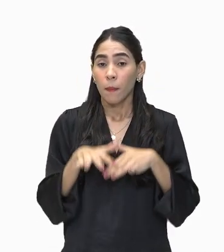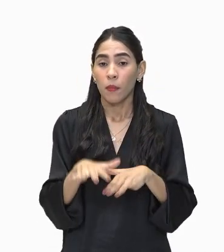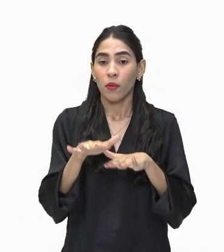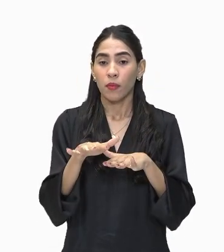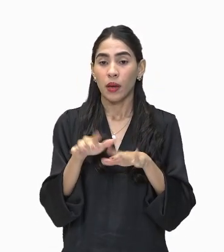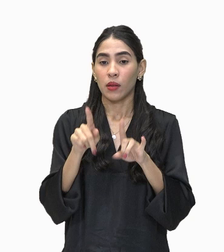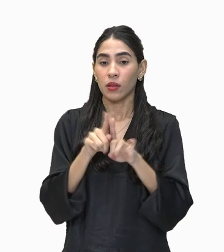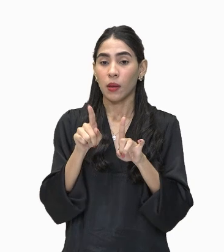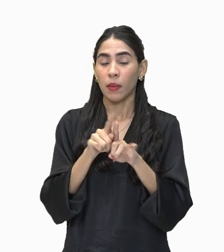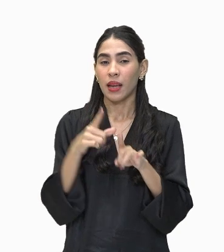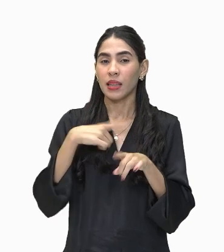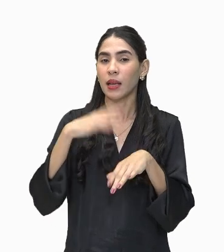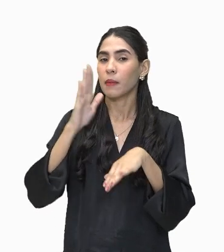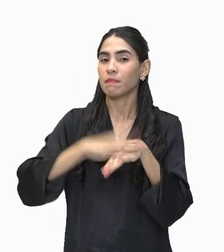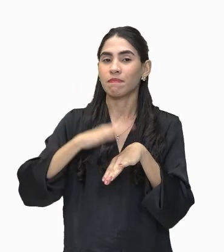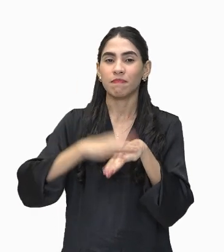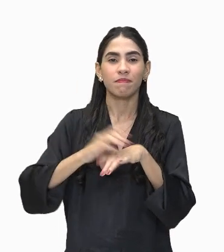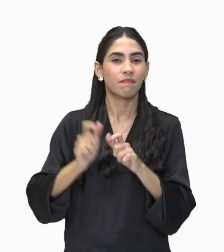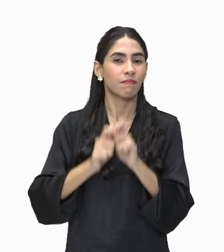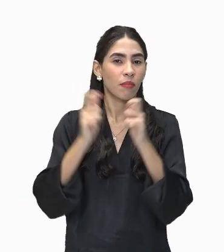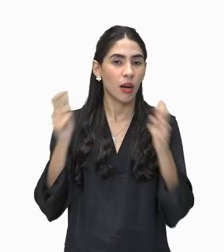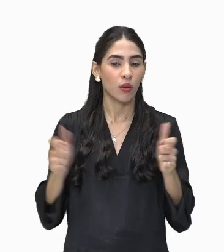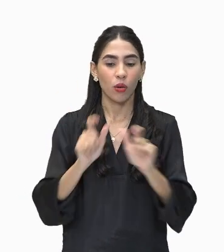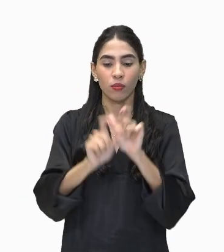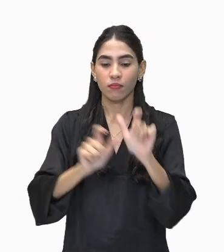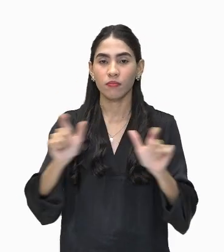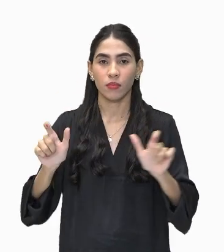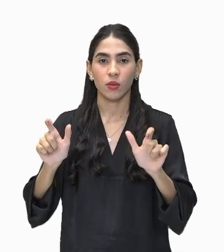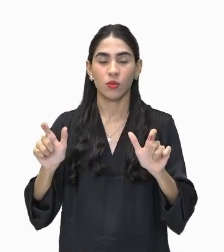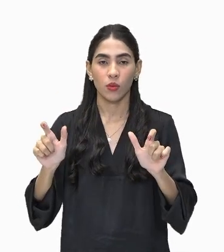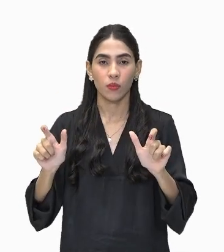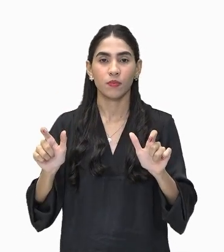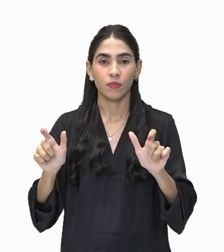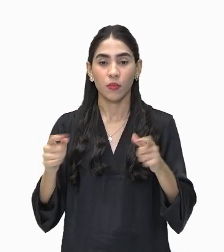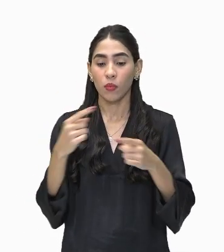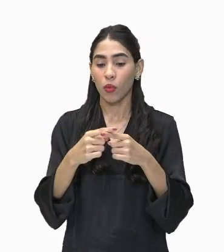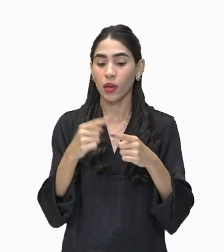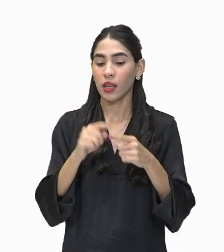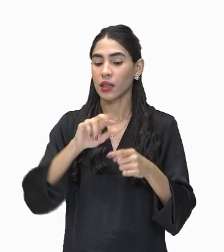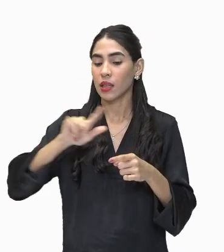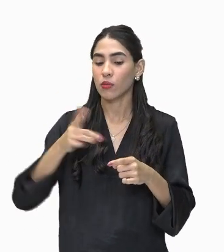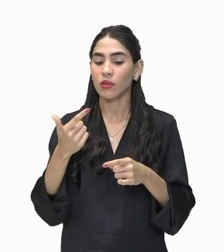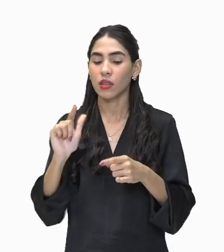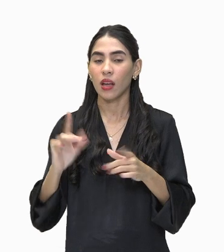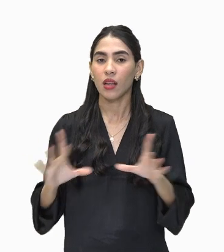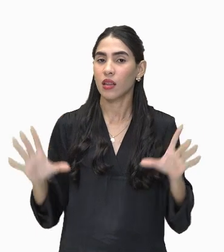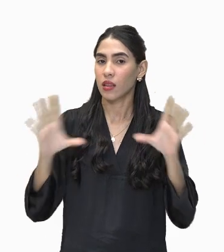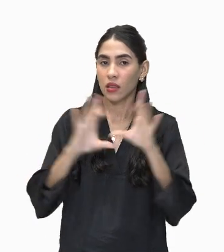têm maior autonomia de seus integrantes, né? Que eles não estão ali ligados